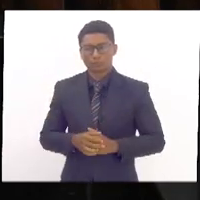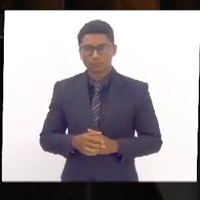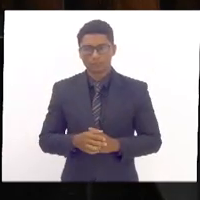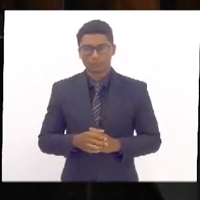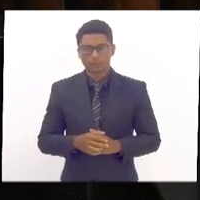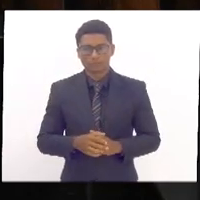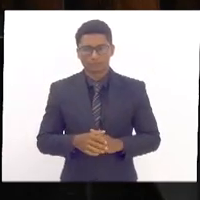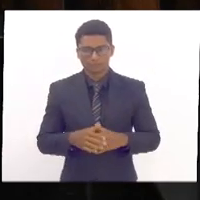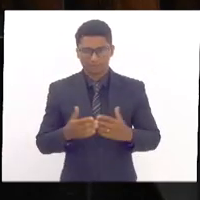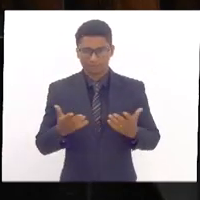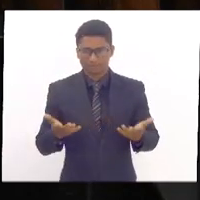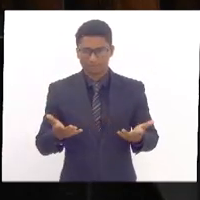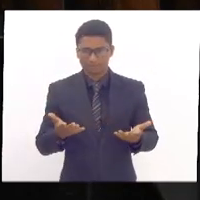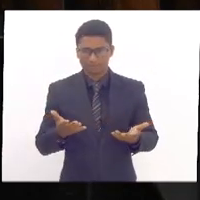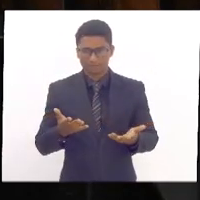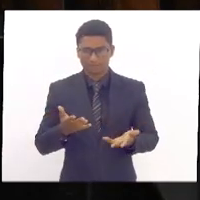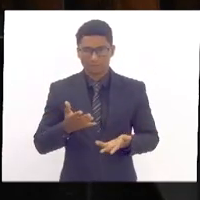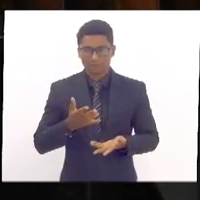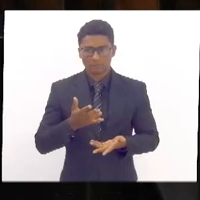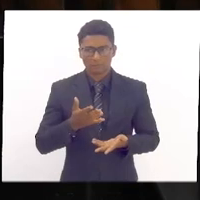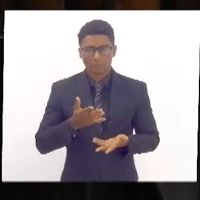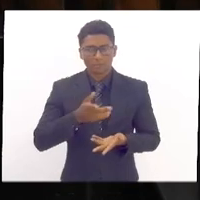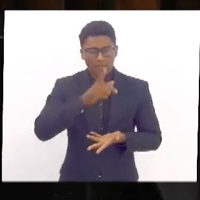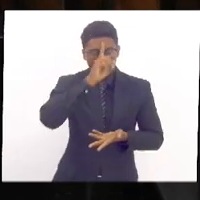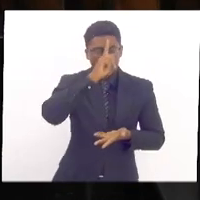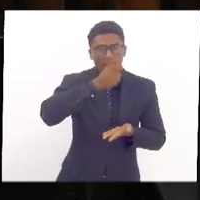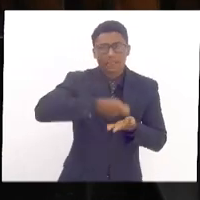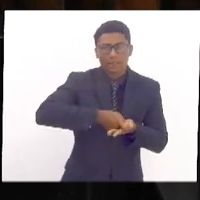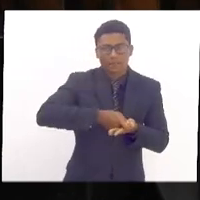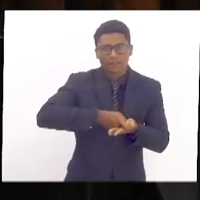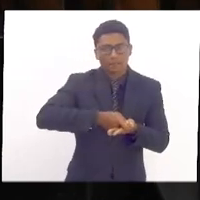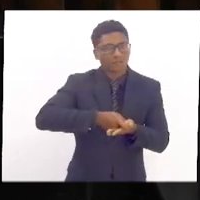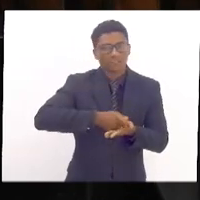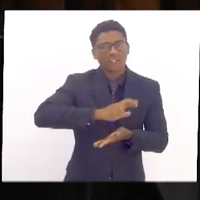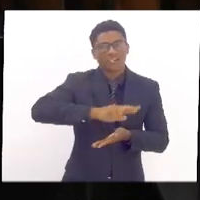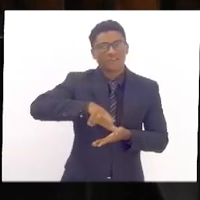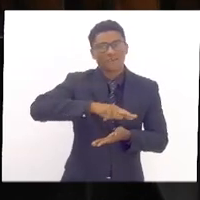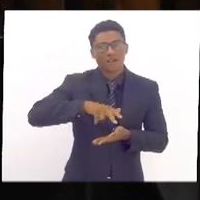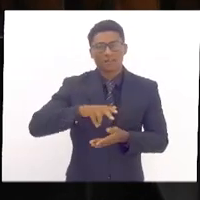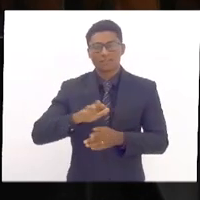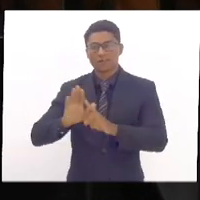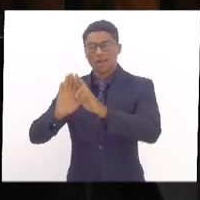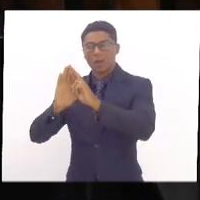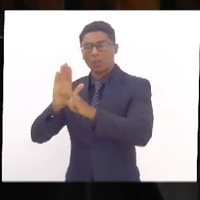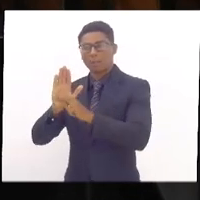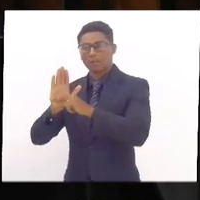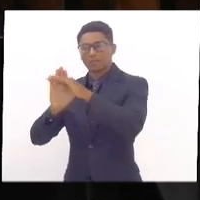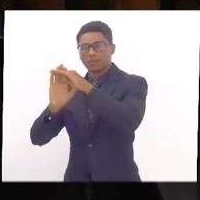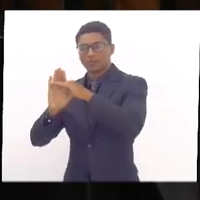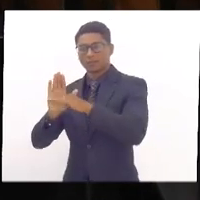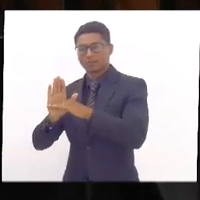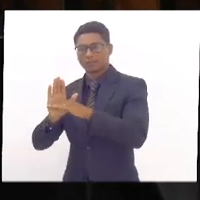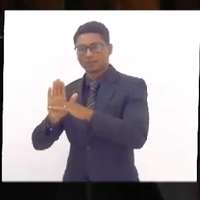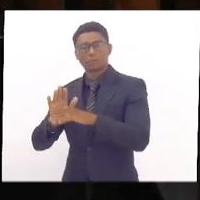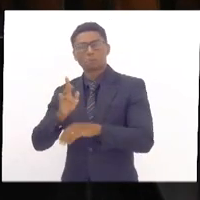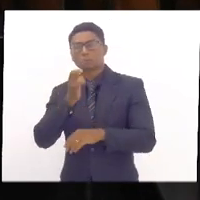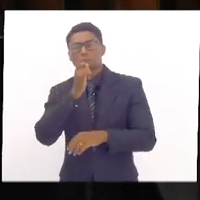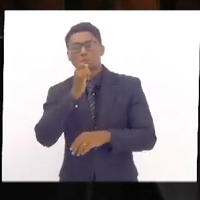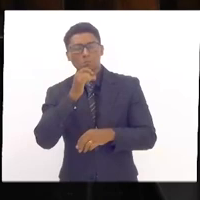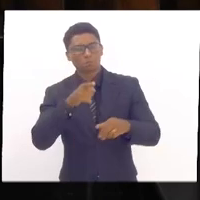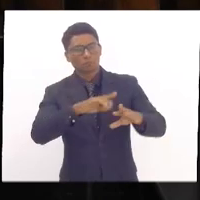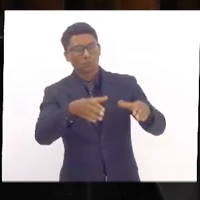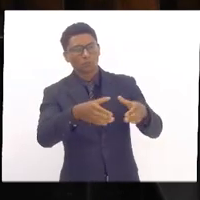Resolução é diferente de regulamentar. Regulamentar, a mesa diretora pode fazer por